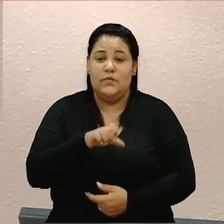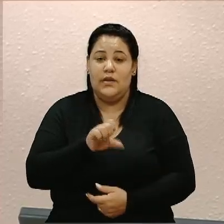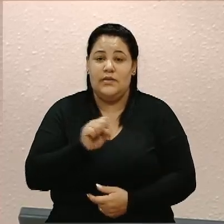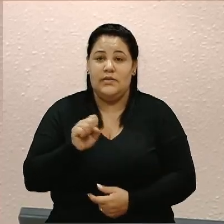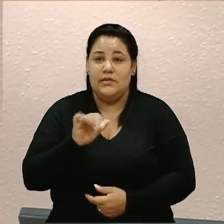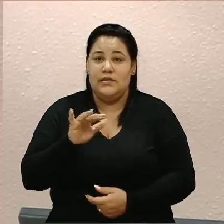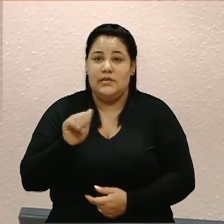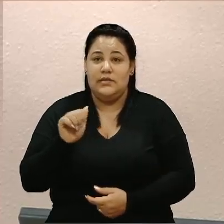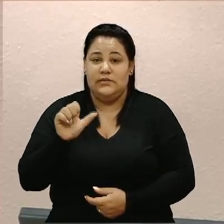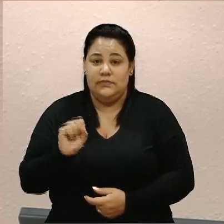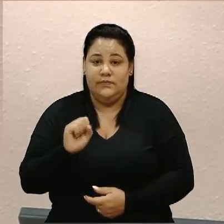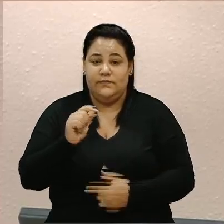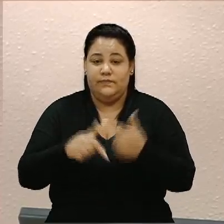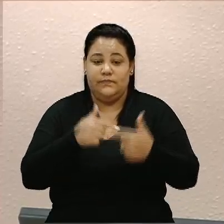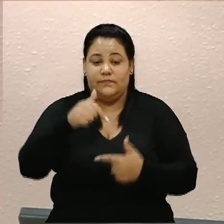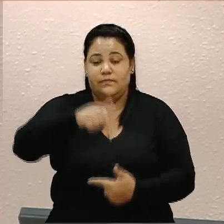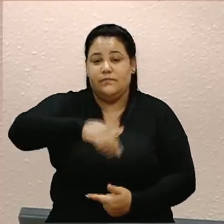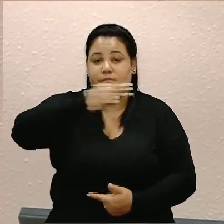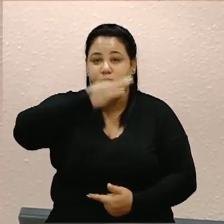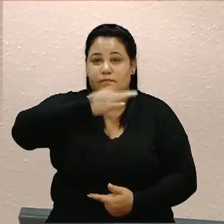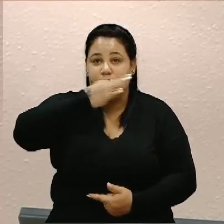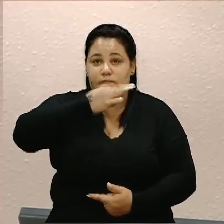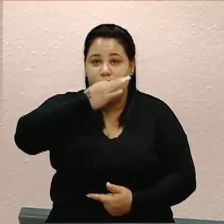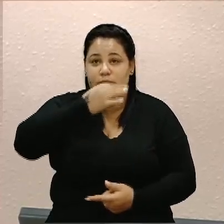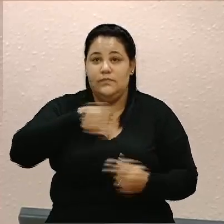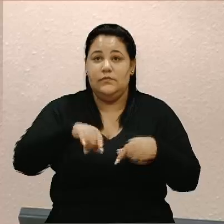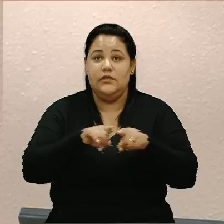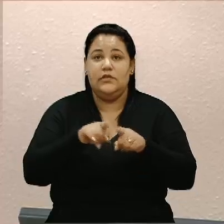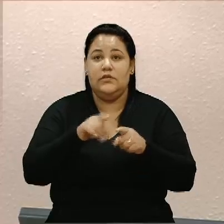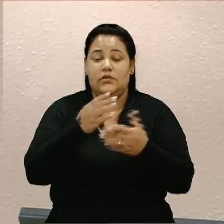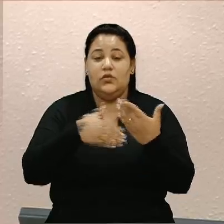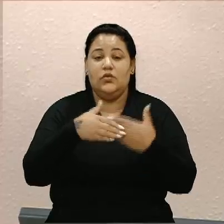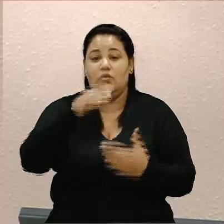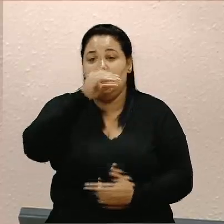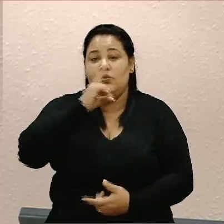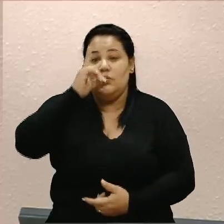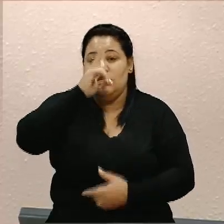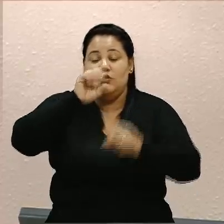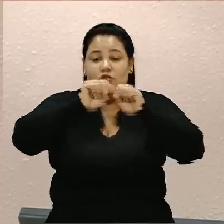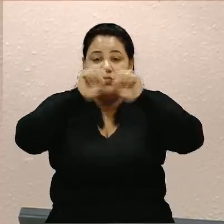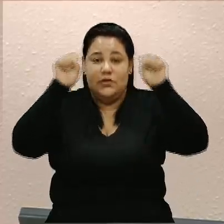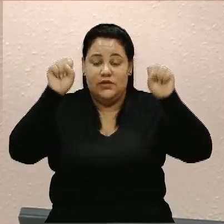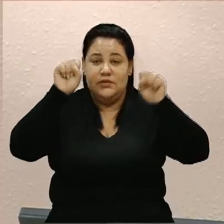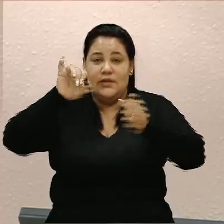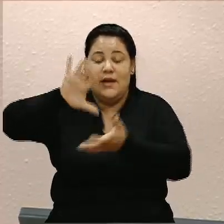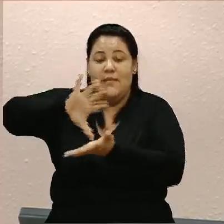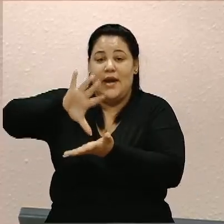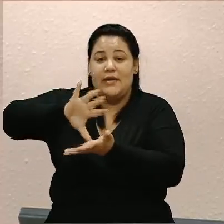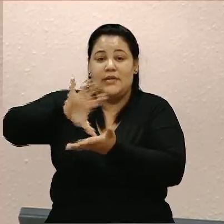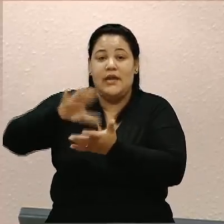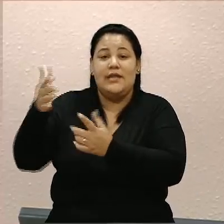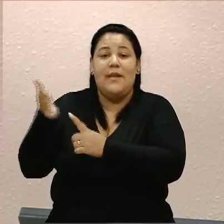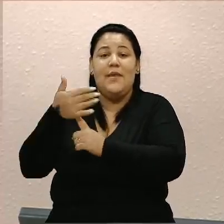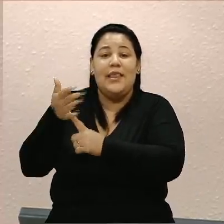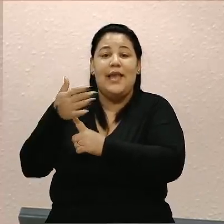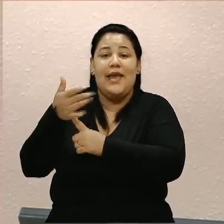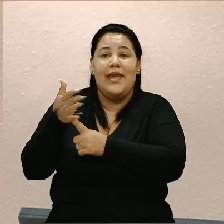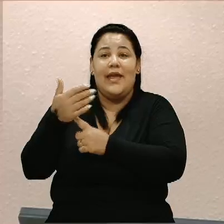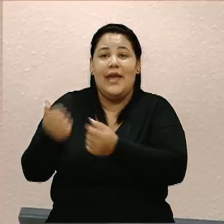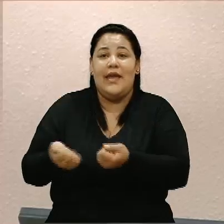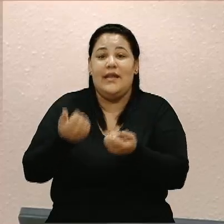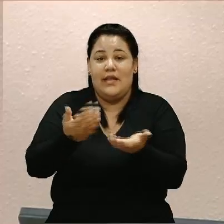que atua em Caxias do Sul há muitos anos e todo domingo de manhã, na Praça da Bandeira, ele oferece